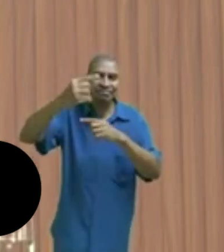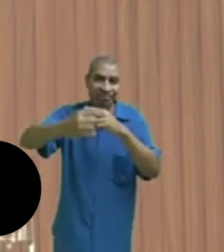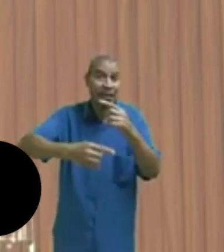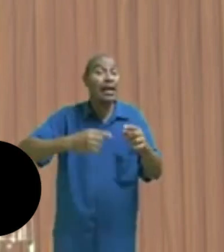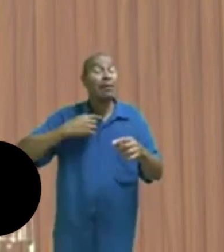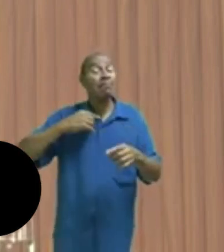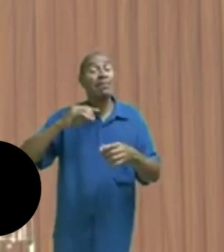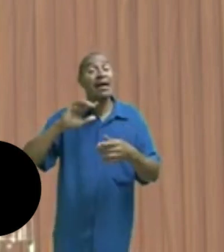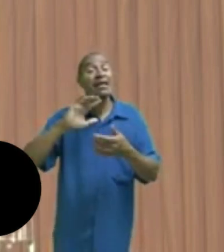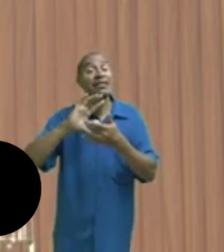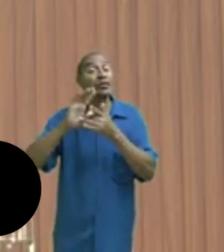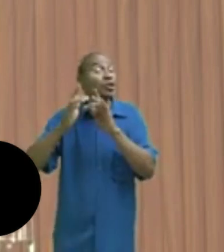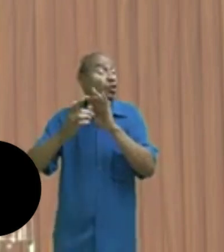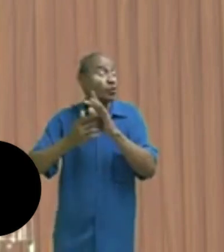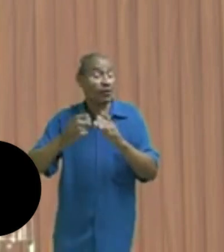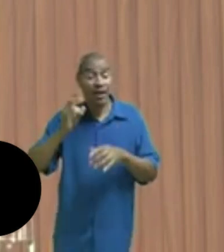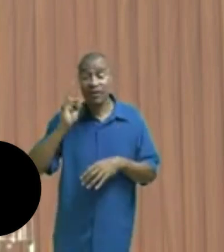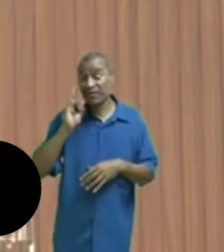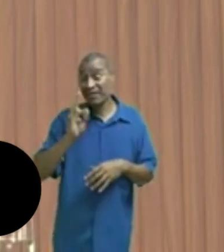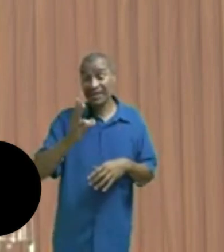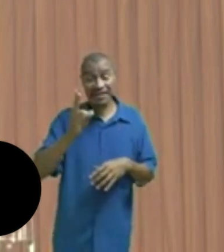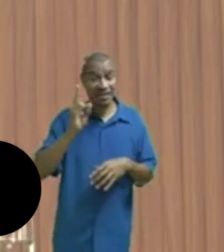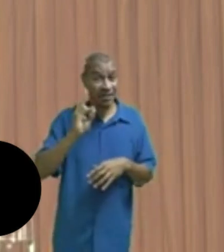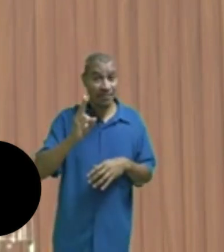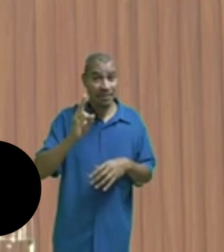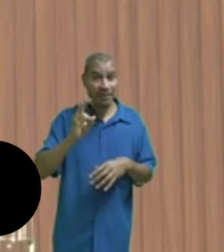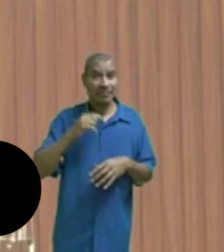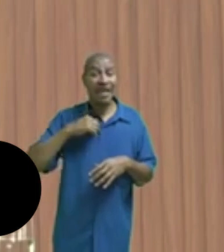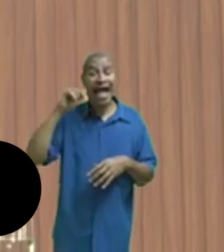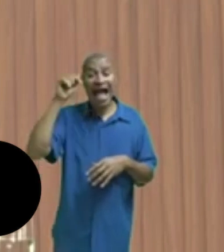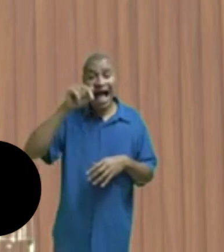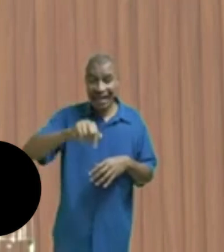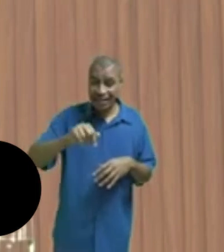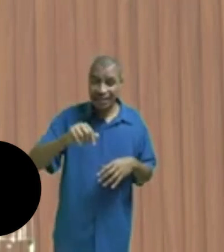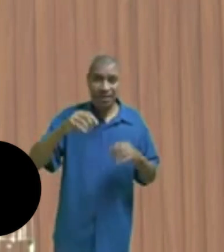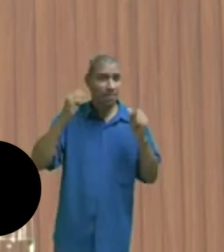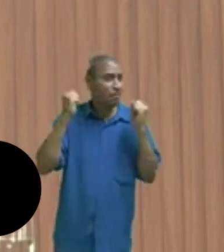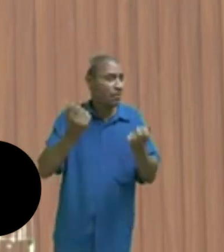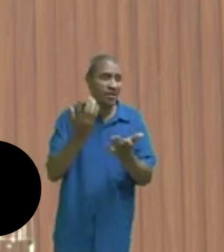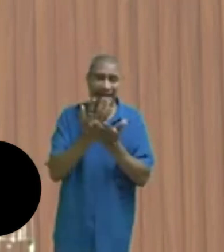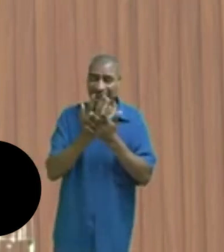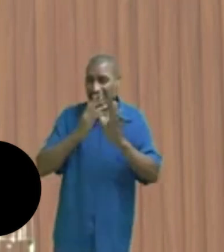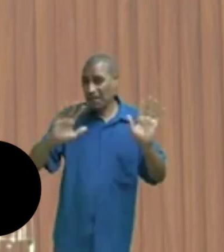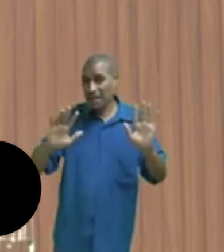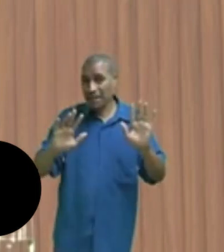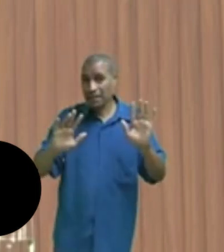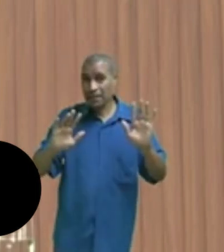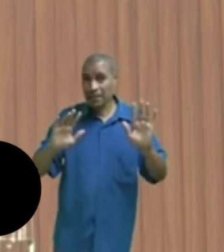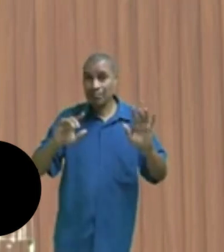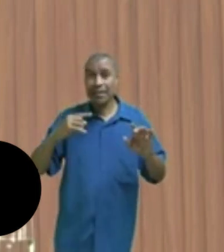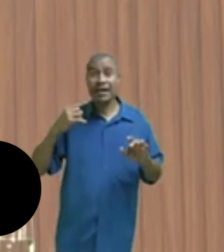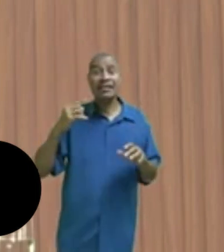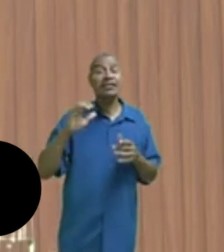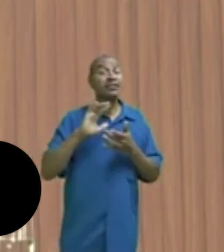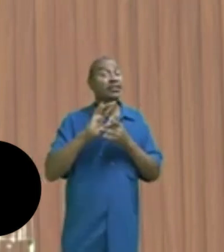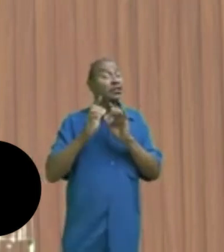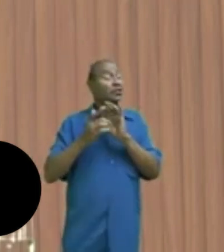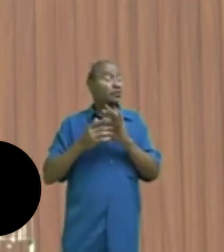sempre. E se nascemos de novo, nós estamos com Ele. E quando João escreve em